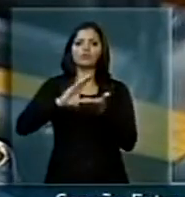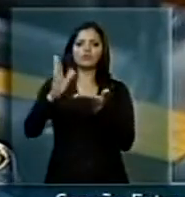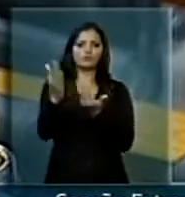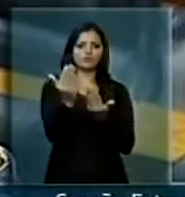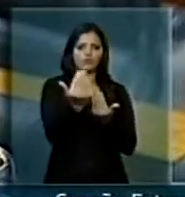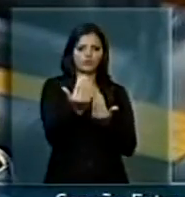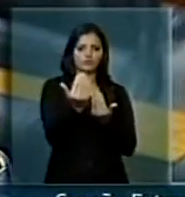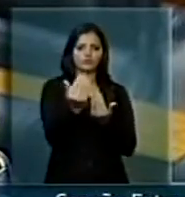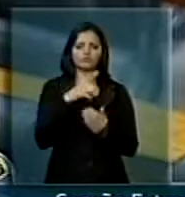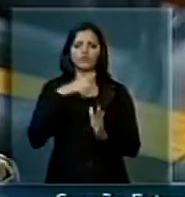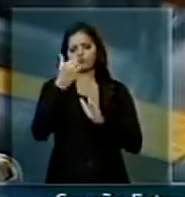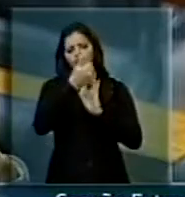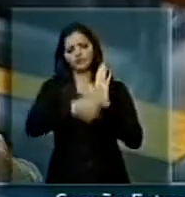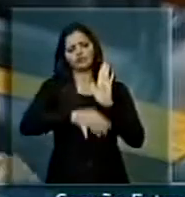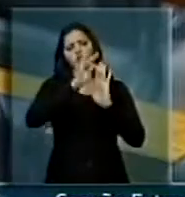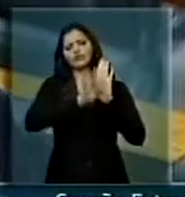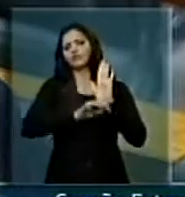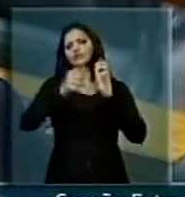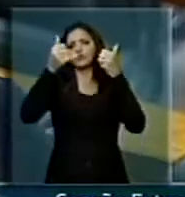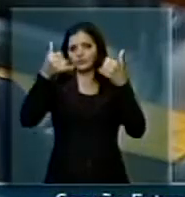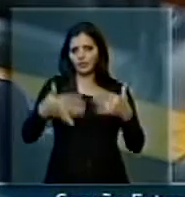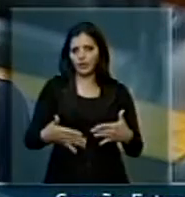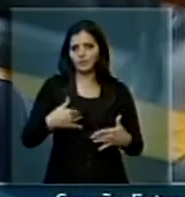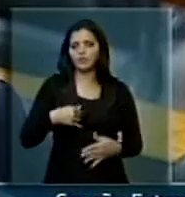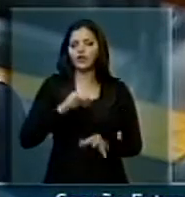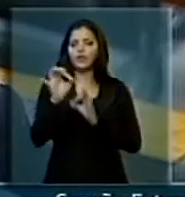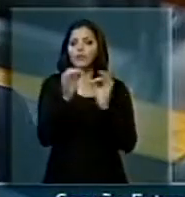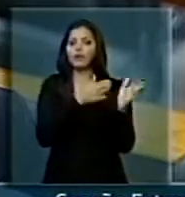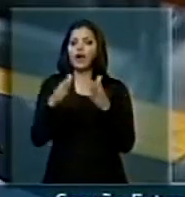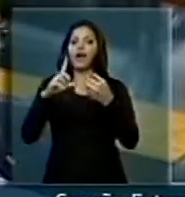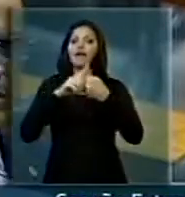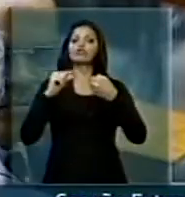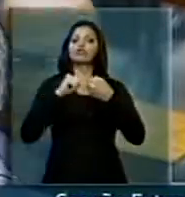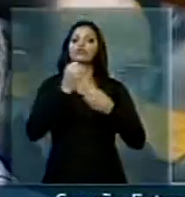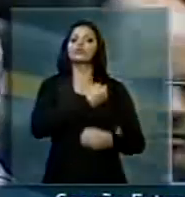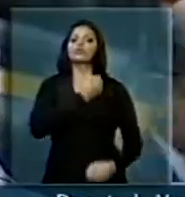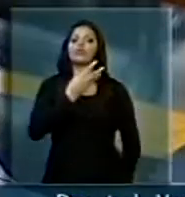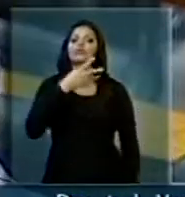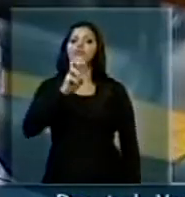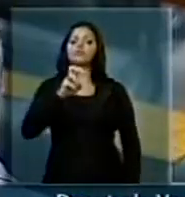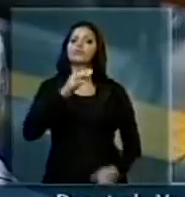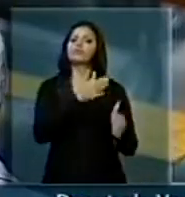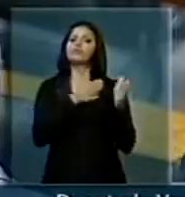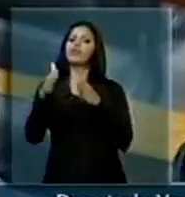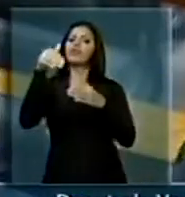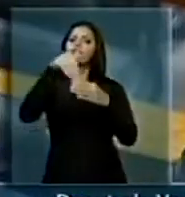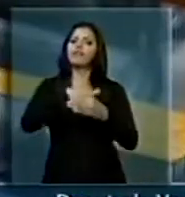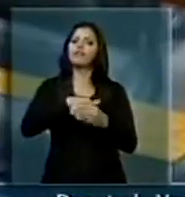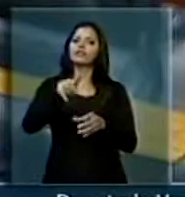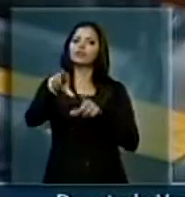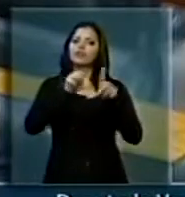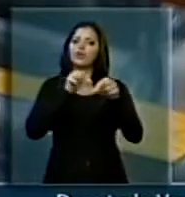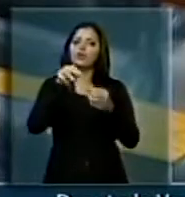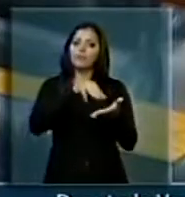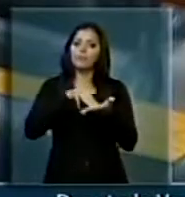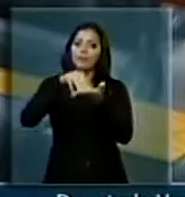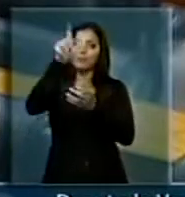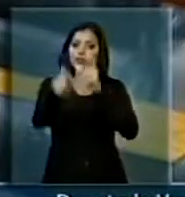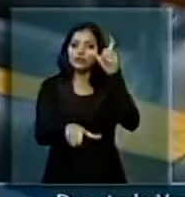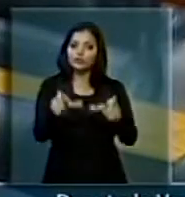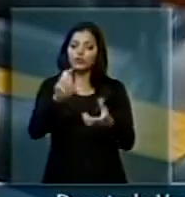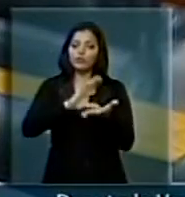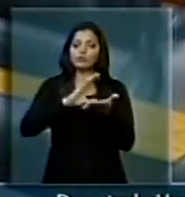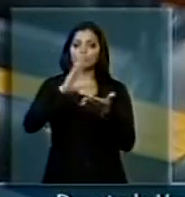da Juventude, aqui diz o seguinte: o processo, artigo 45, o processo eleitoral para a escolha de membros do Conselho de